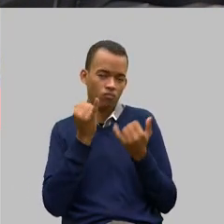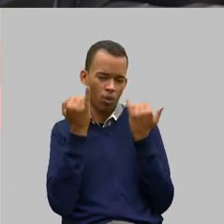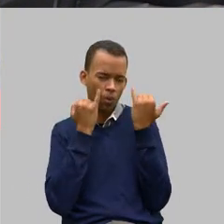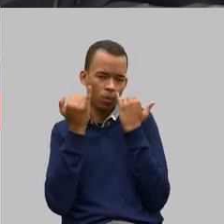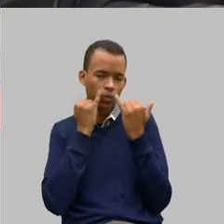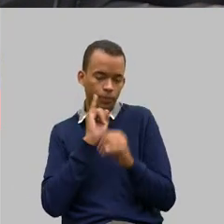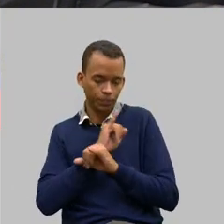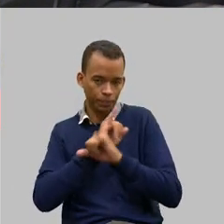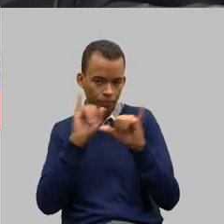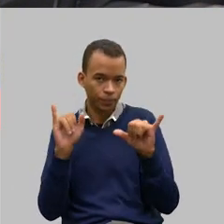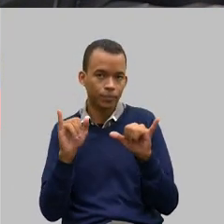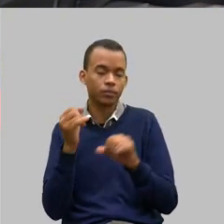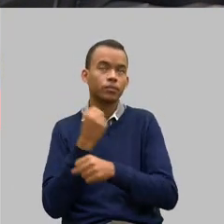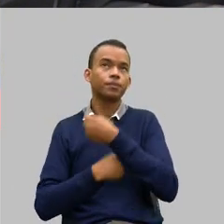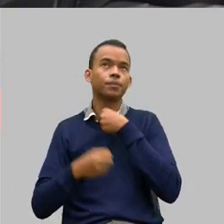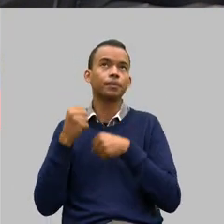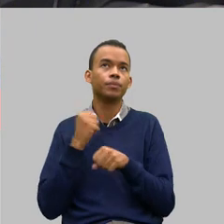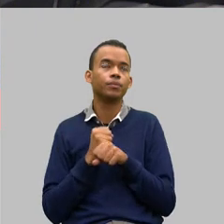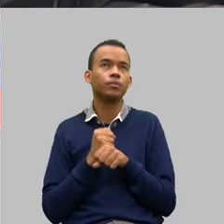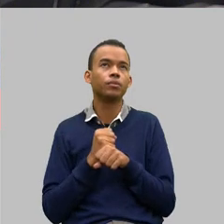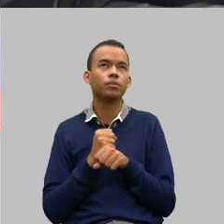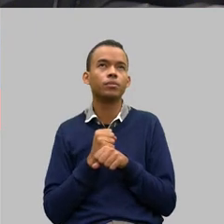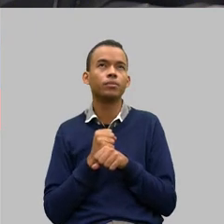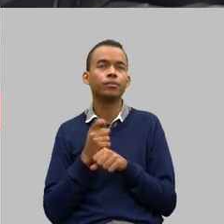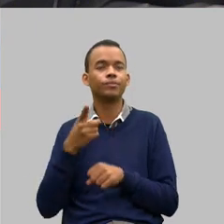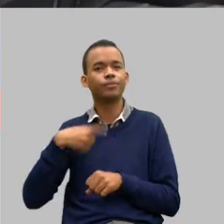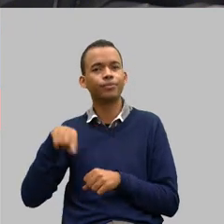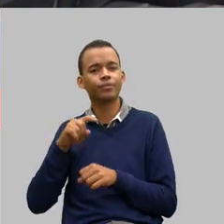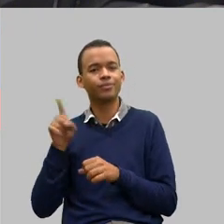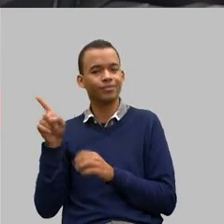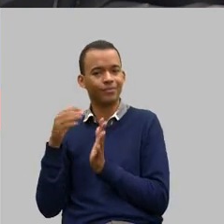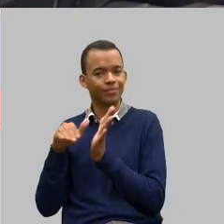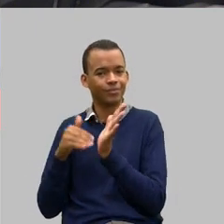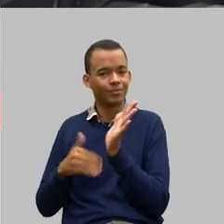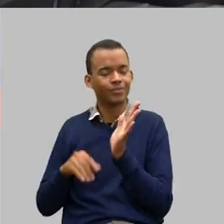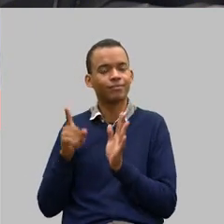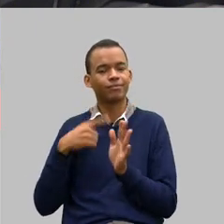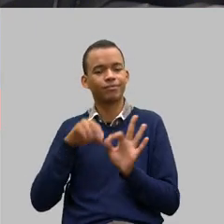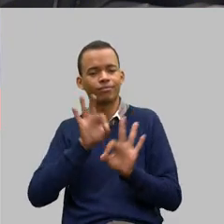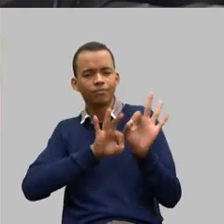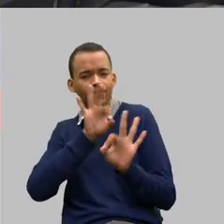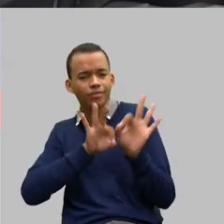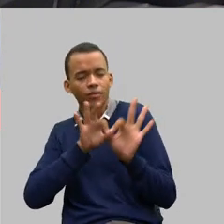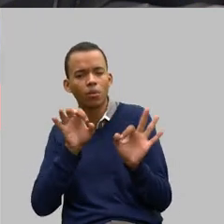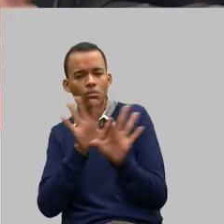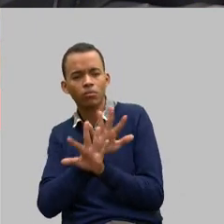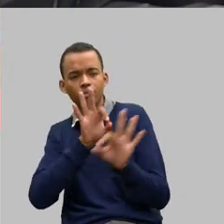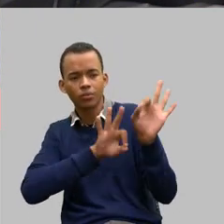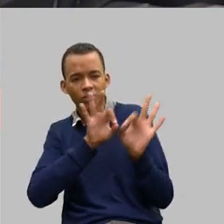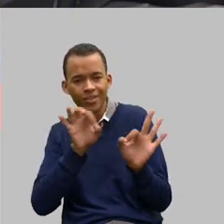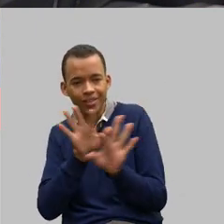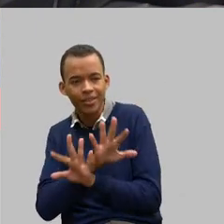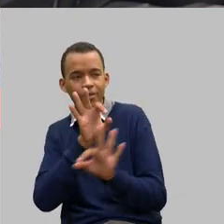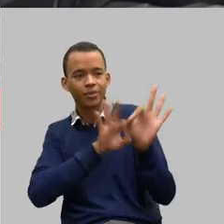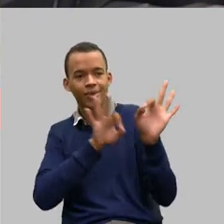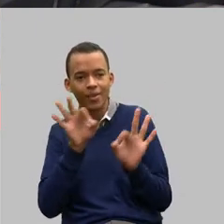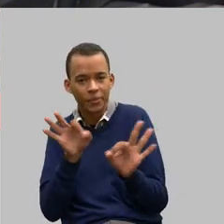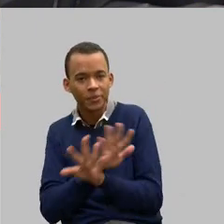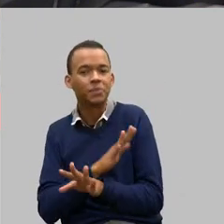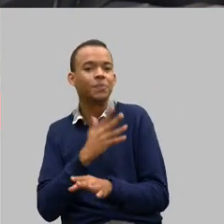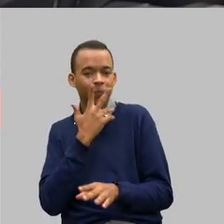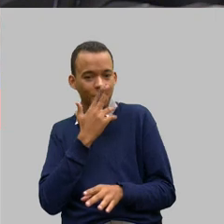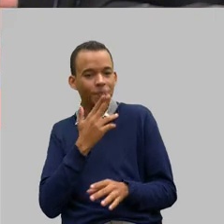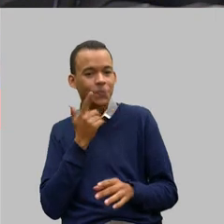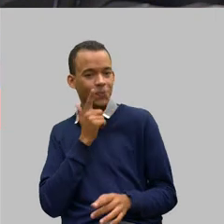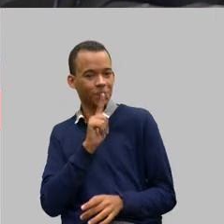eh no ano passado né Eh a gente foi foi planejando e executando ali meio que ao mesmo tempo né para esse